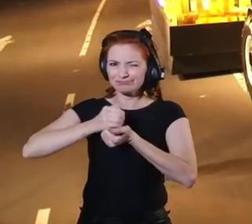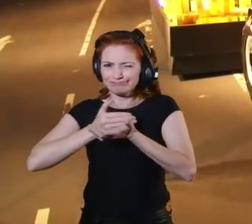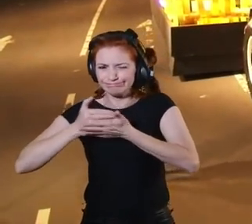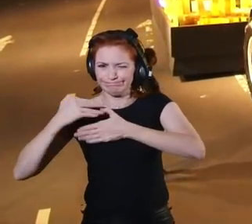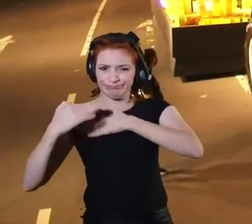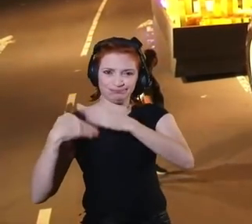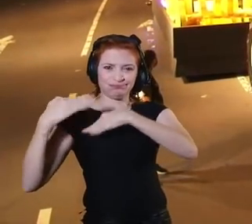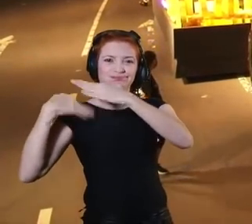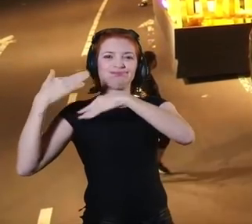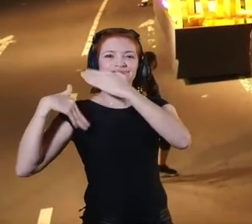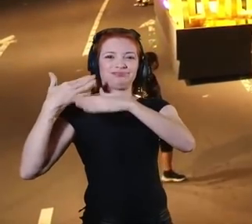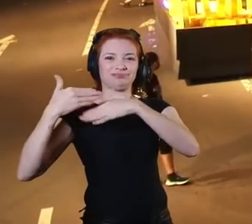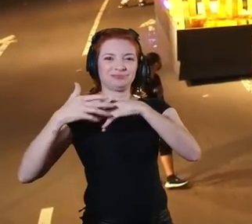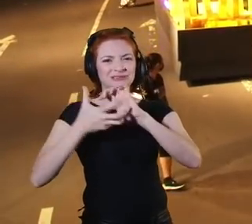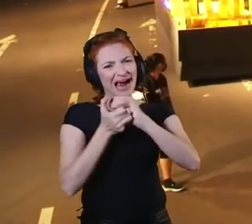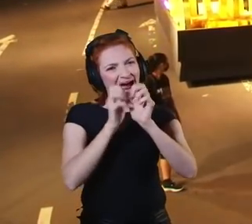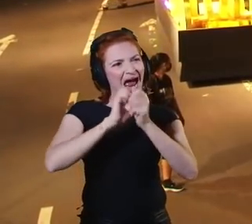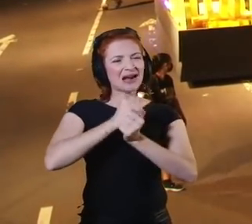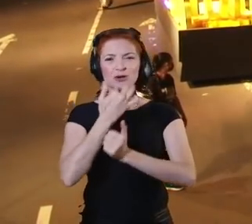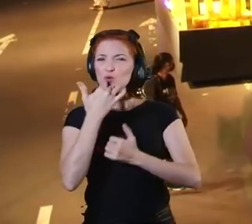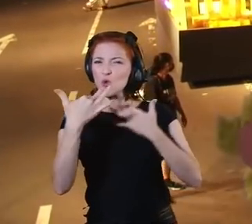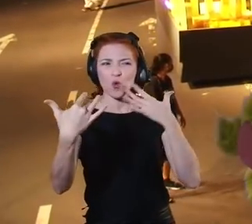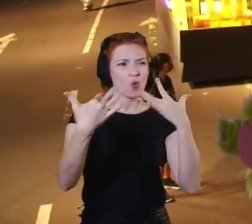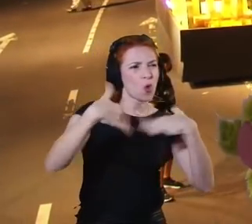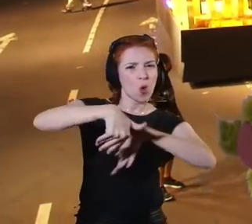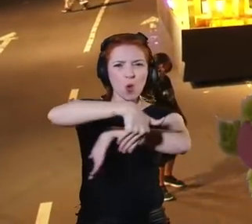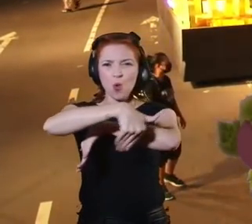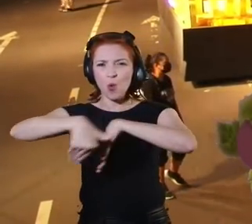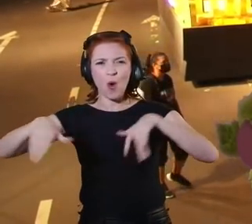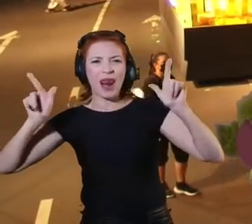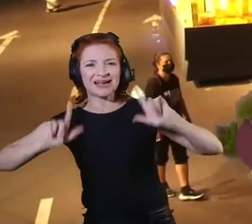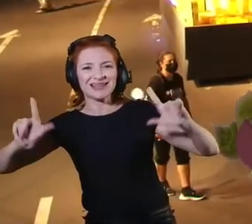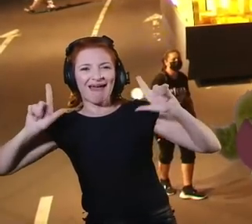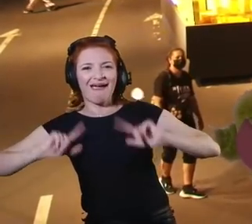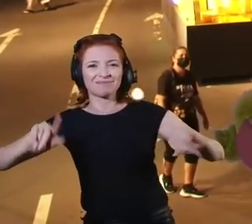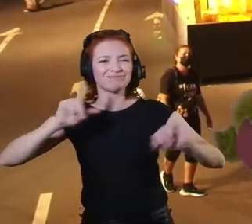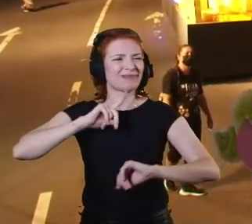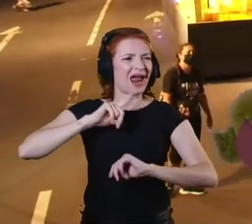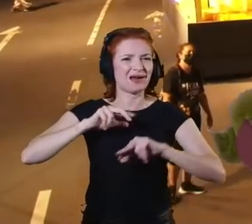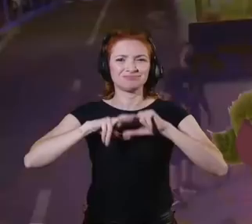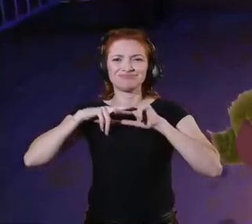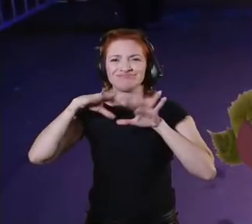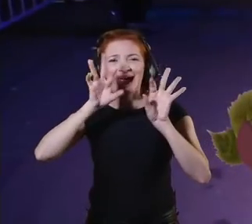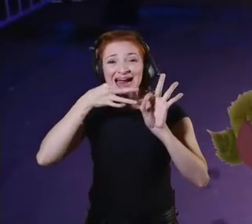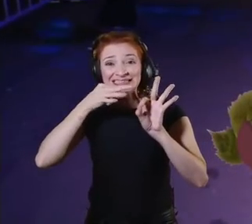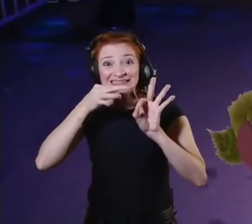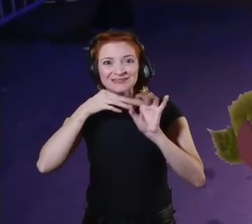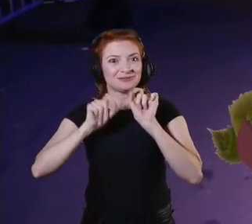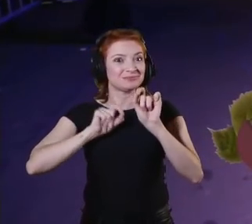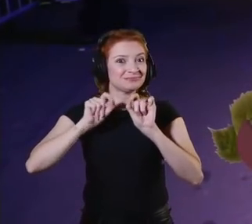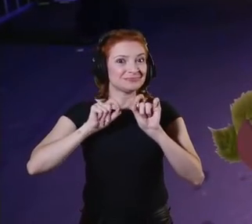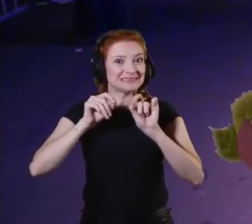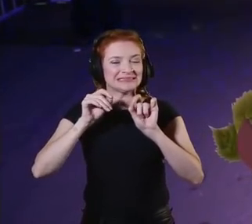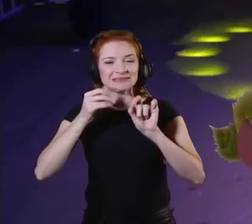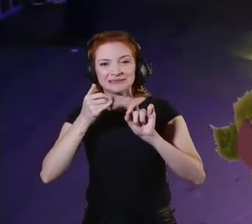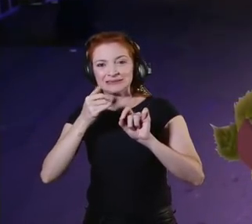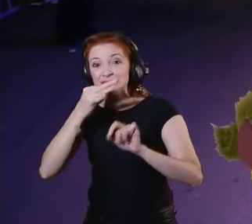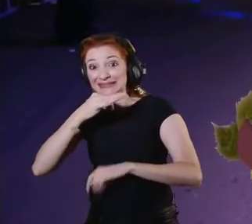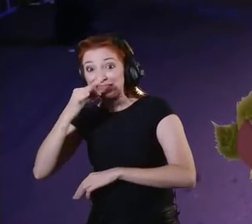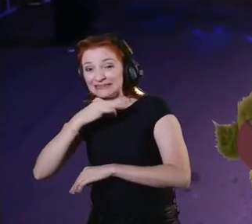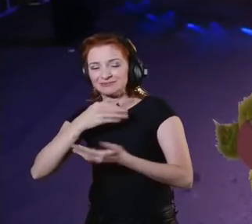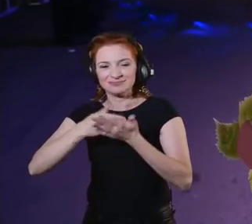evolução. A arte colore as ruas, o lazer ganha espaço e Caxias recebe e acolhe as